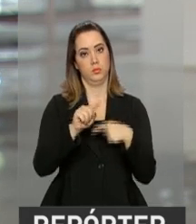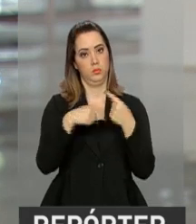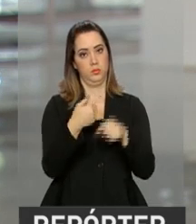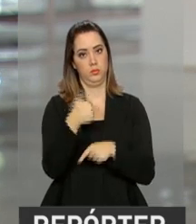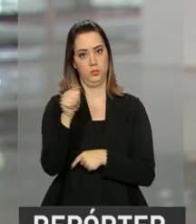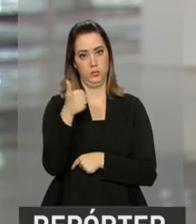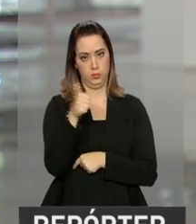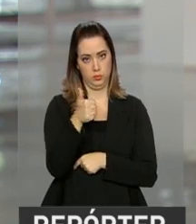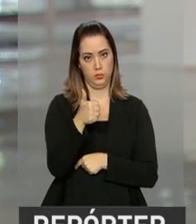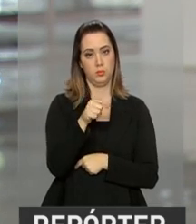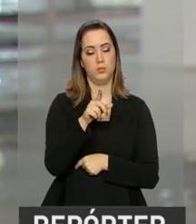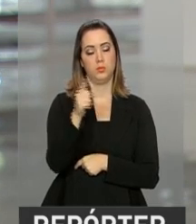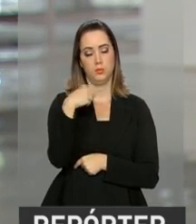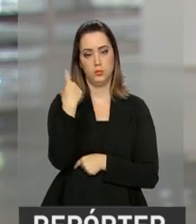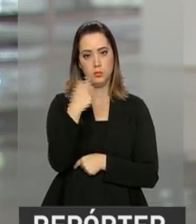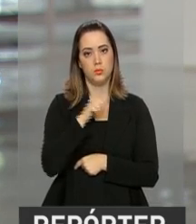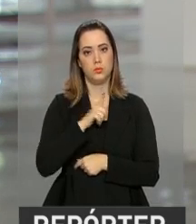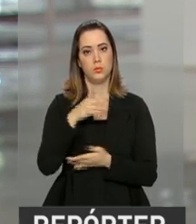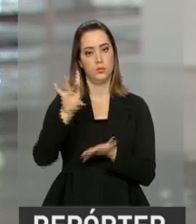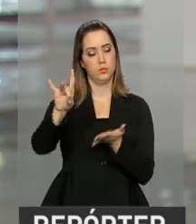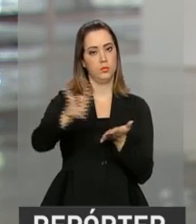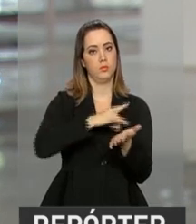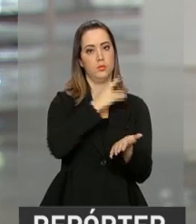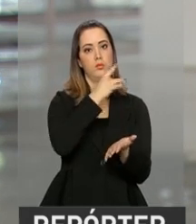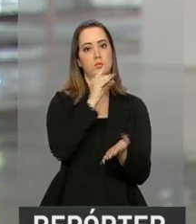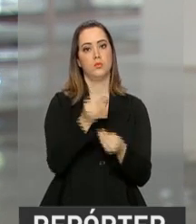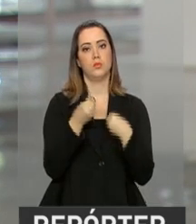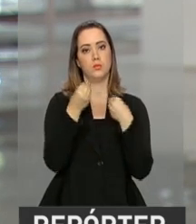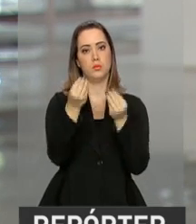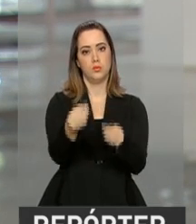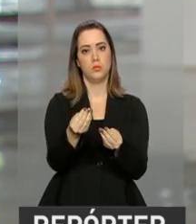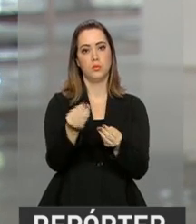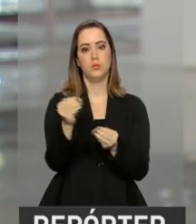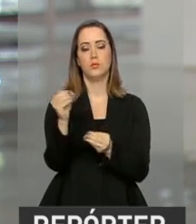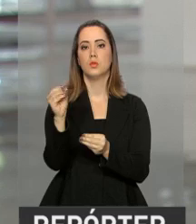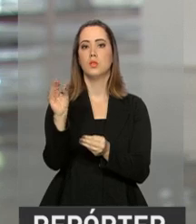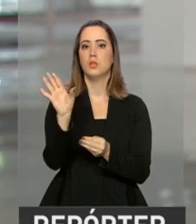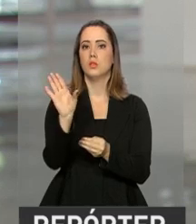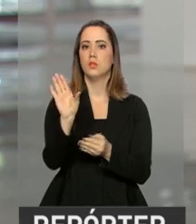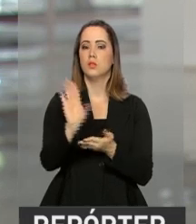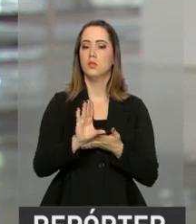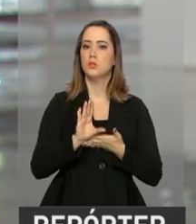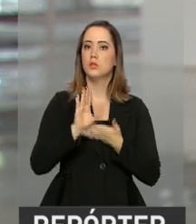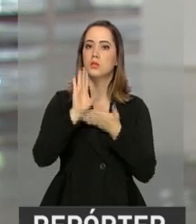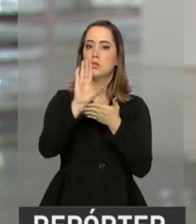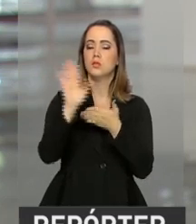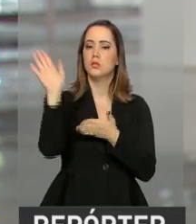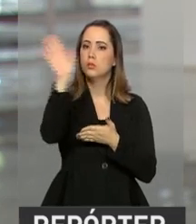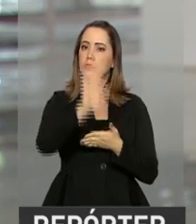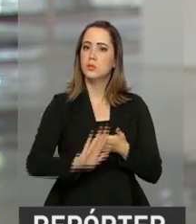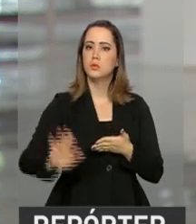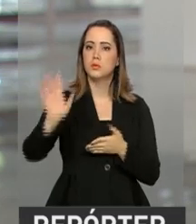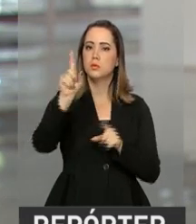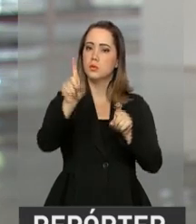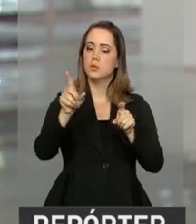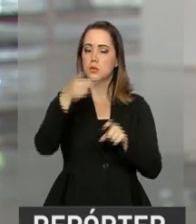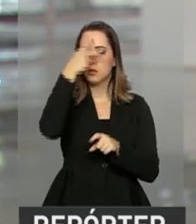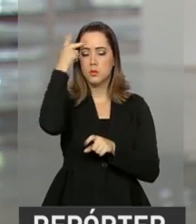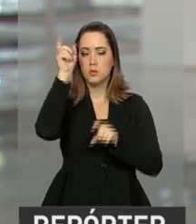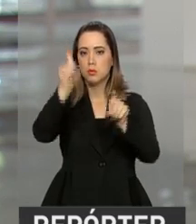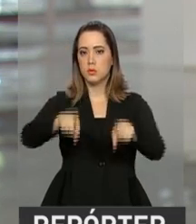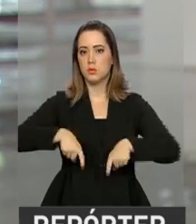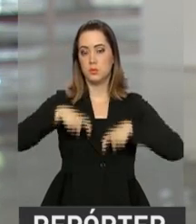11 horas ele sanciona a lei que concede o título de Capital nacional dos Botos pescadores pra cidade de